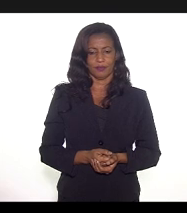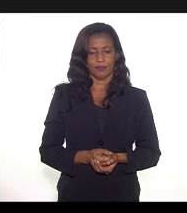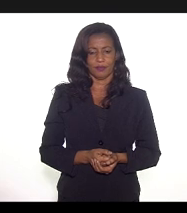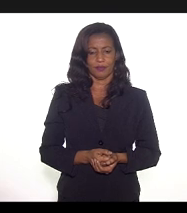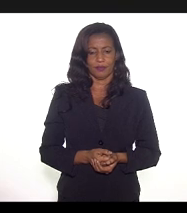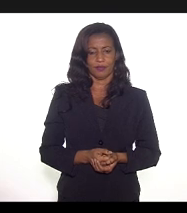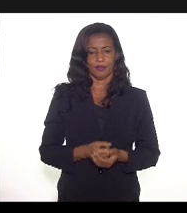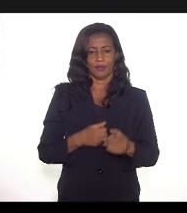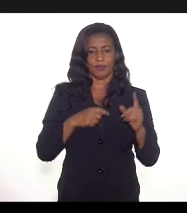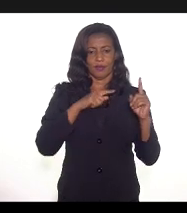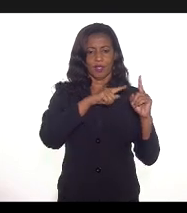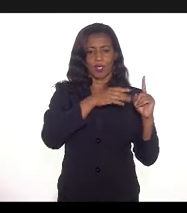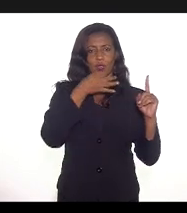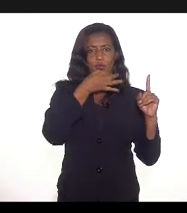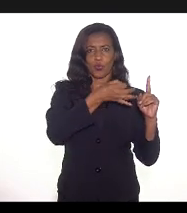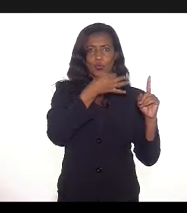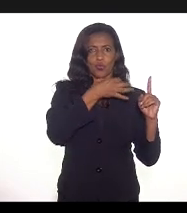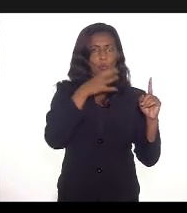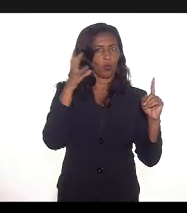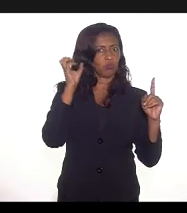Está sem som,